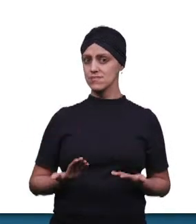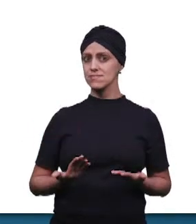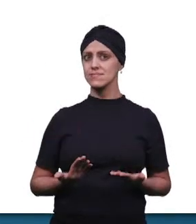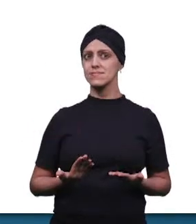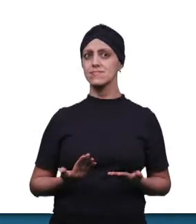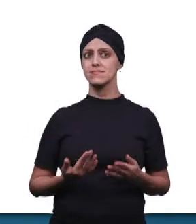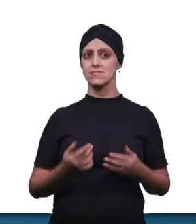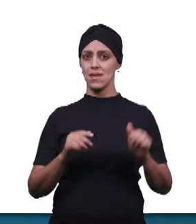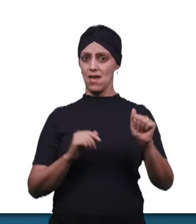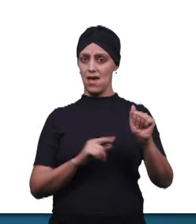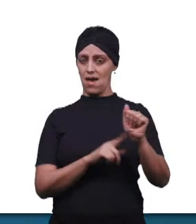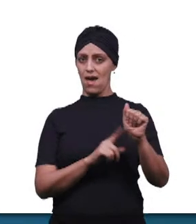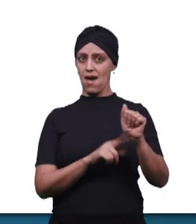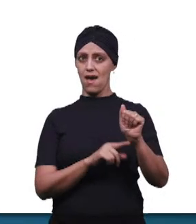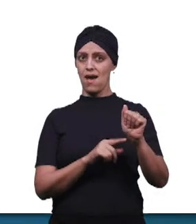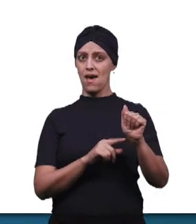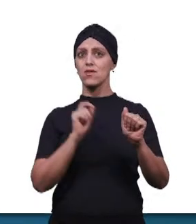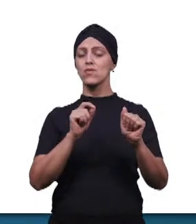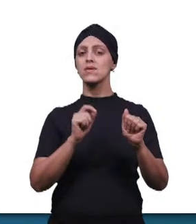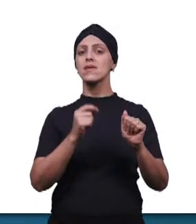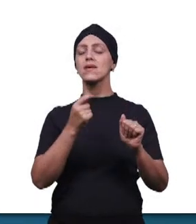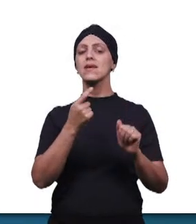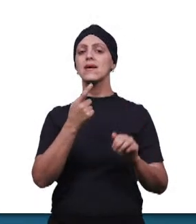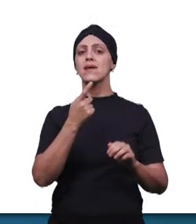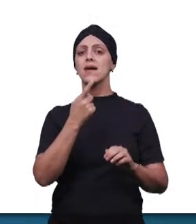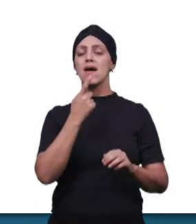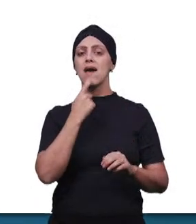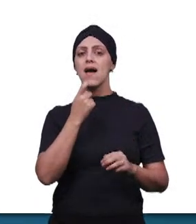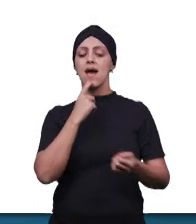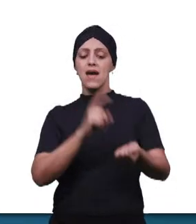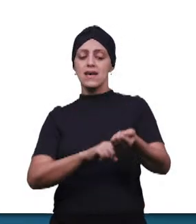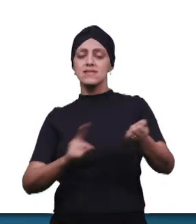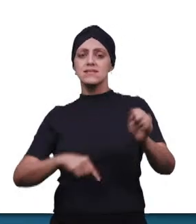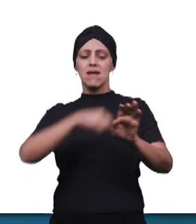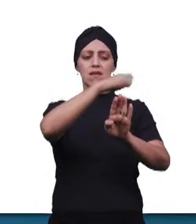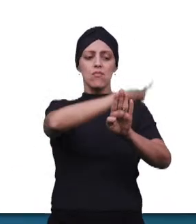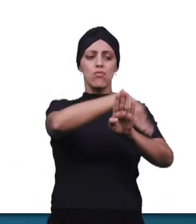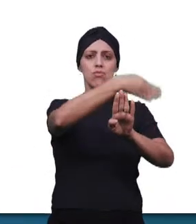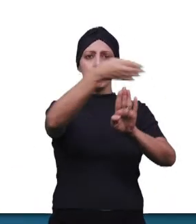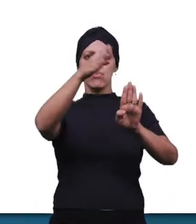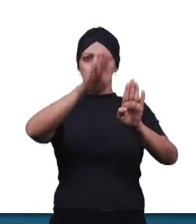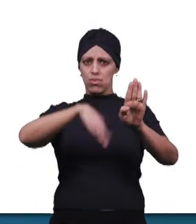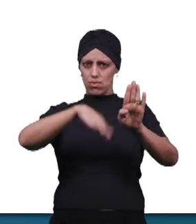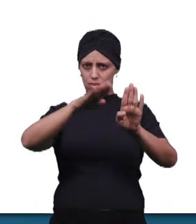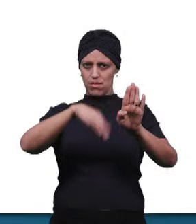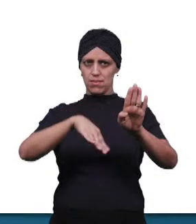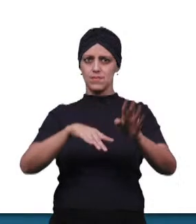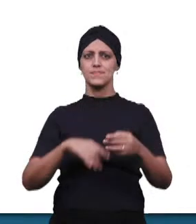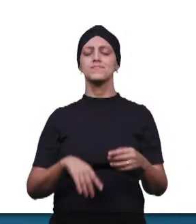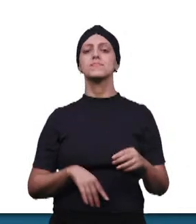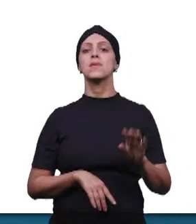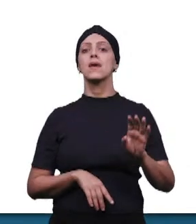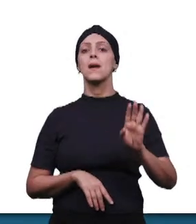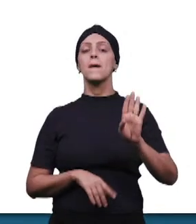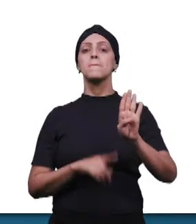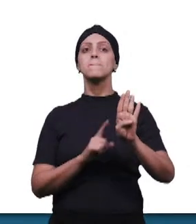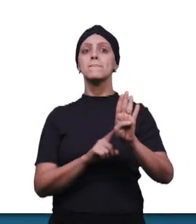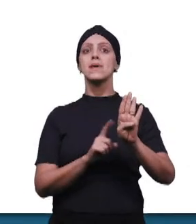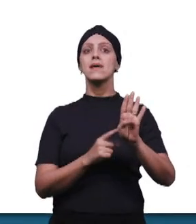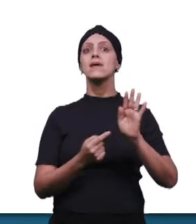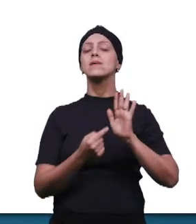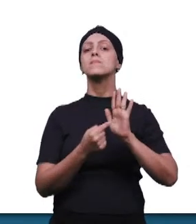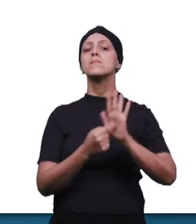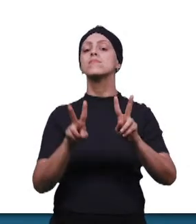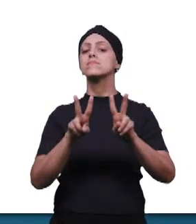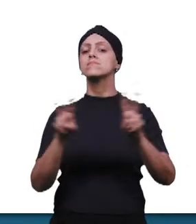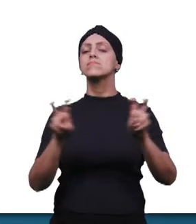Então, a primeira orientação é a letra A, quando fala sobre o sangue nas vergas e ombreiras da porta. A letra B